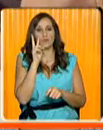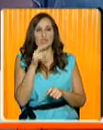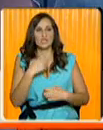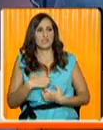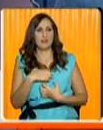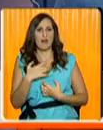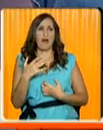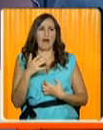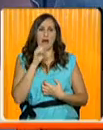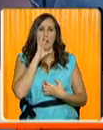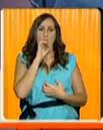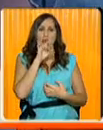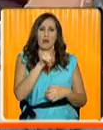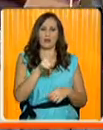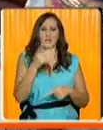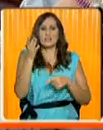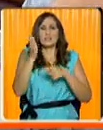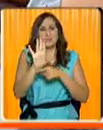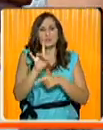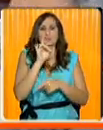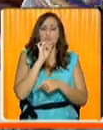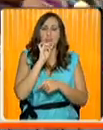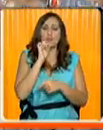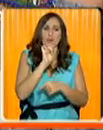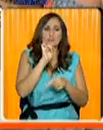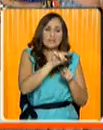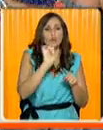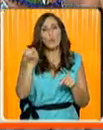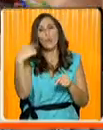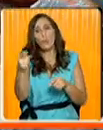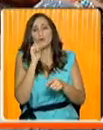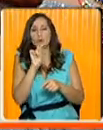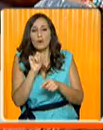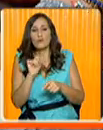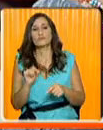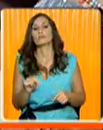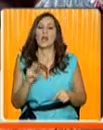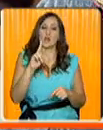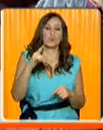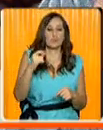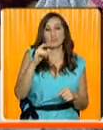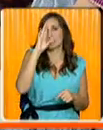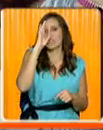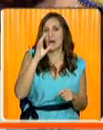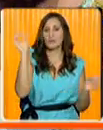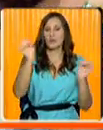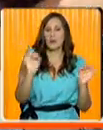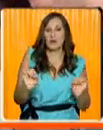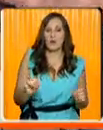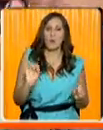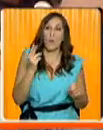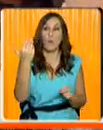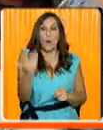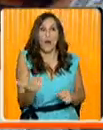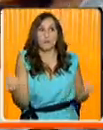e sentem assim, ai, não. Isto são é um exemplos. Podia haver estes nomes ou podia não haver. Sim, a gente já sabe que o Ruth não existe. Eu queria dizer isso. Ou que